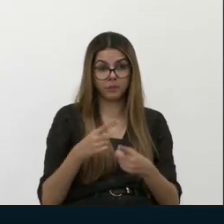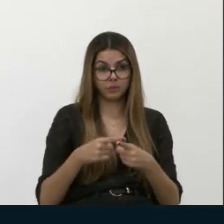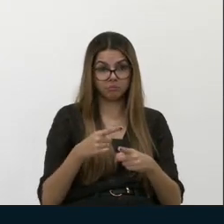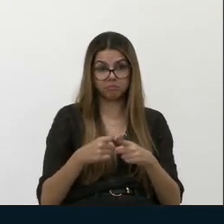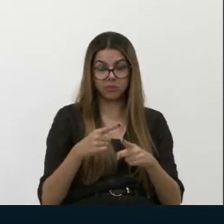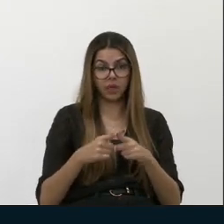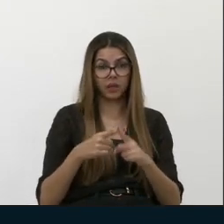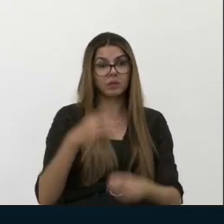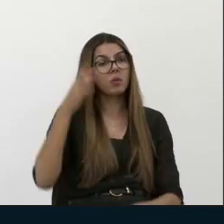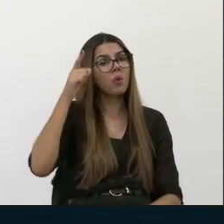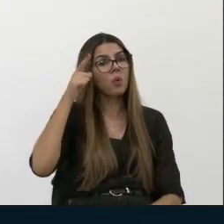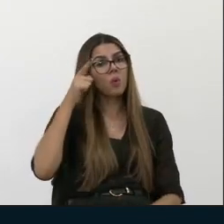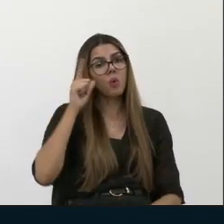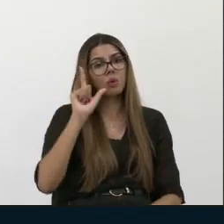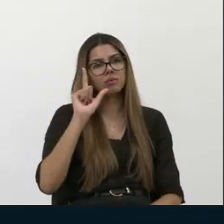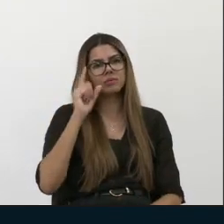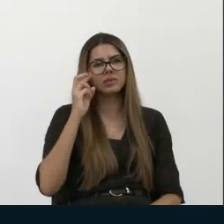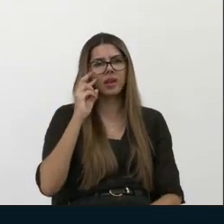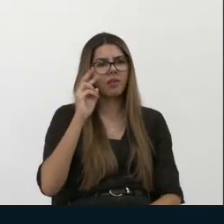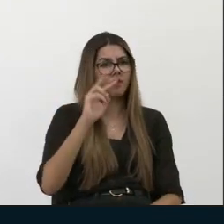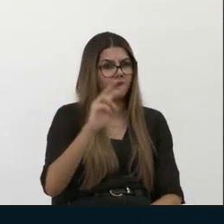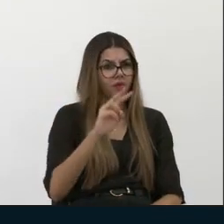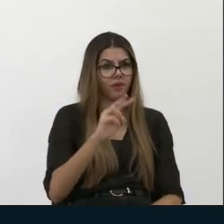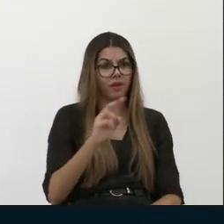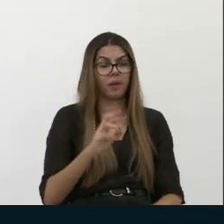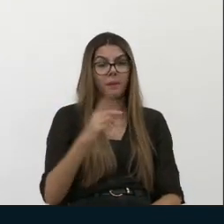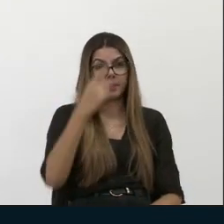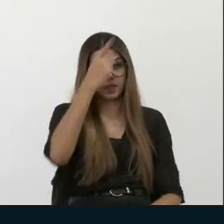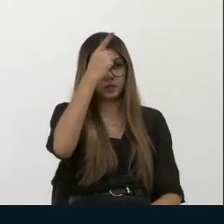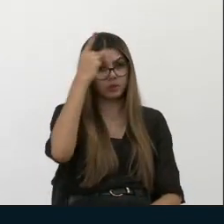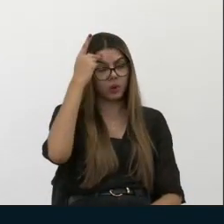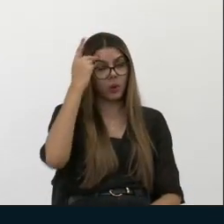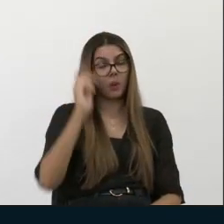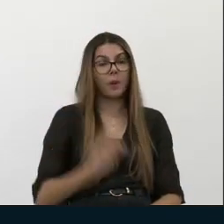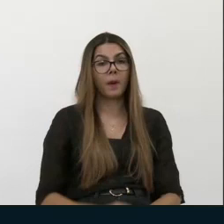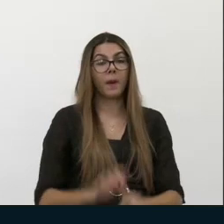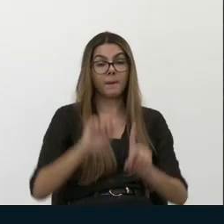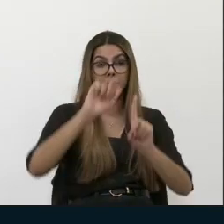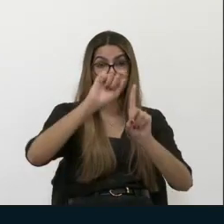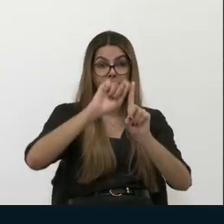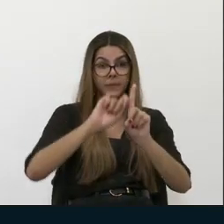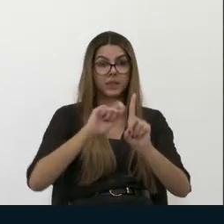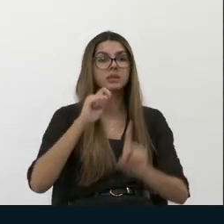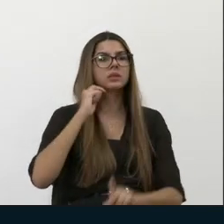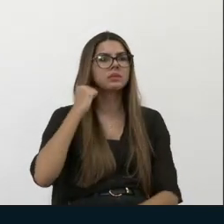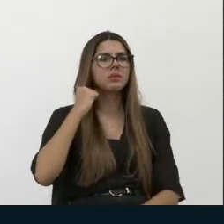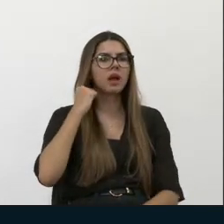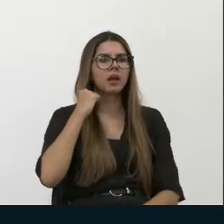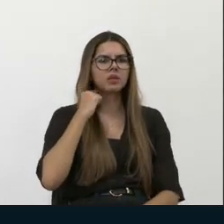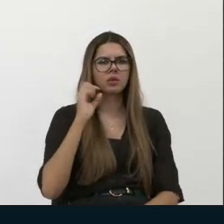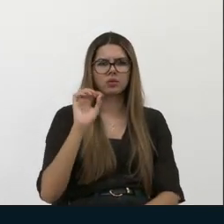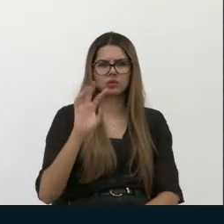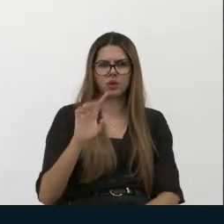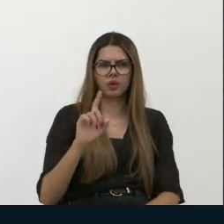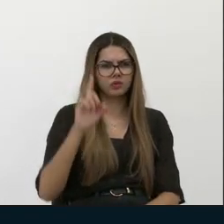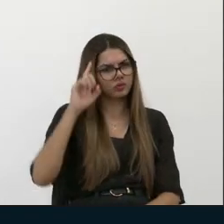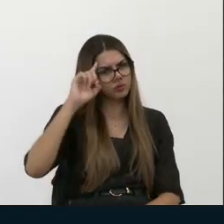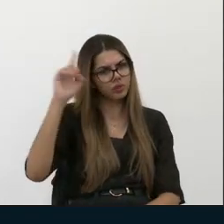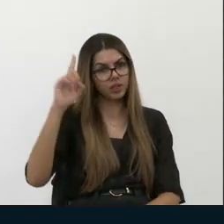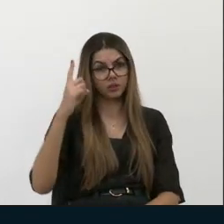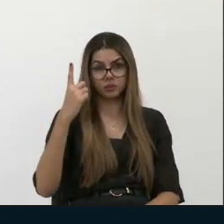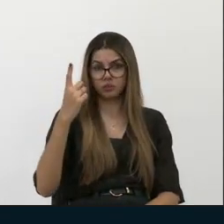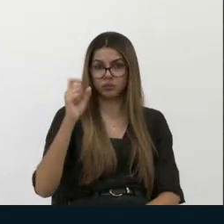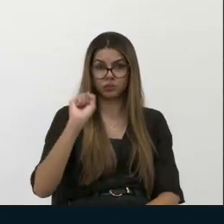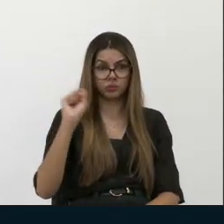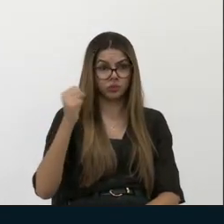esse mês de maio não é só o dia 18. Aliás, todo dia deveria ser dia de combate